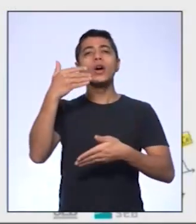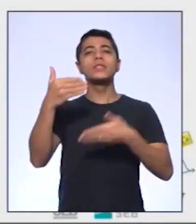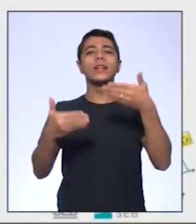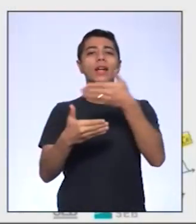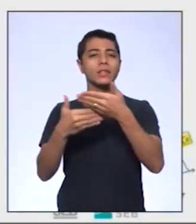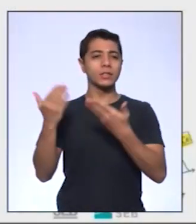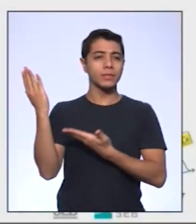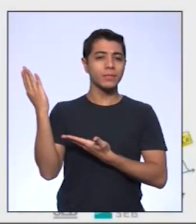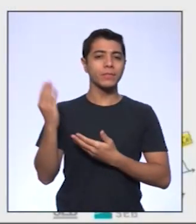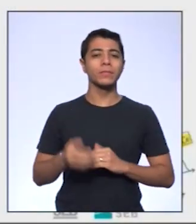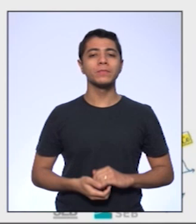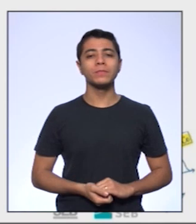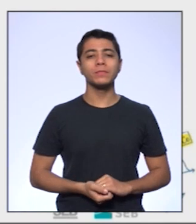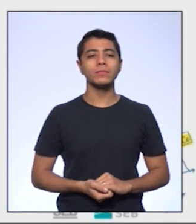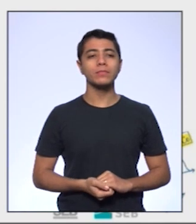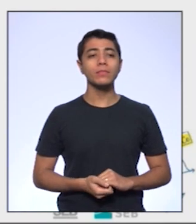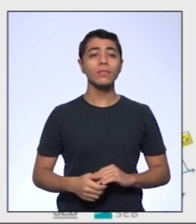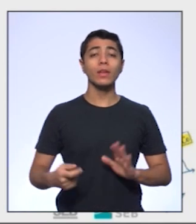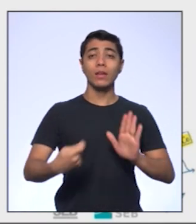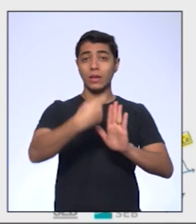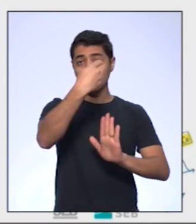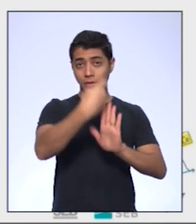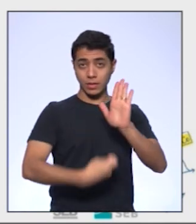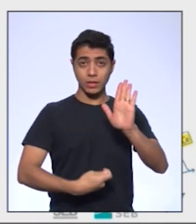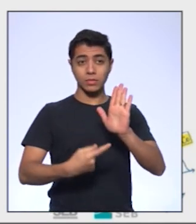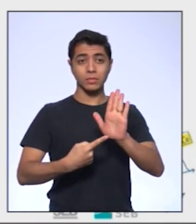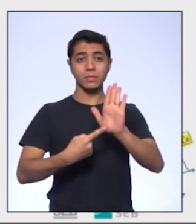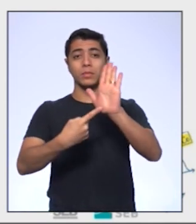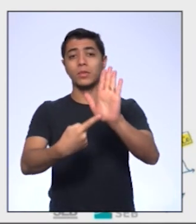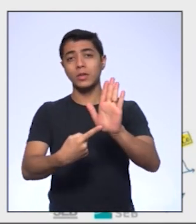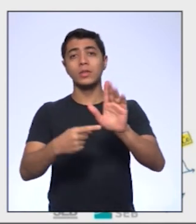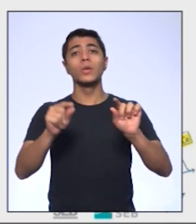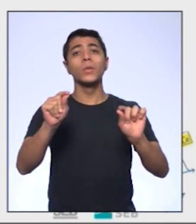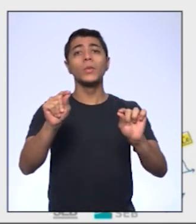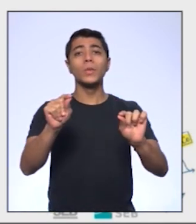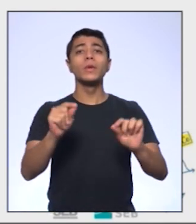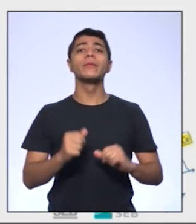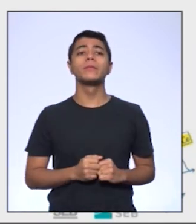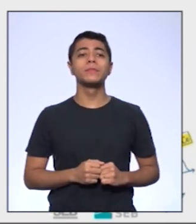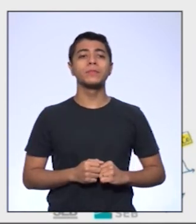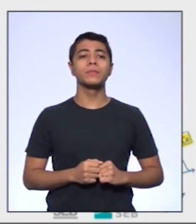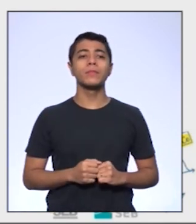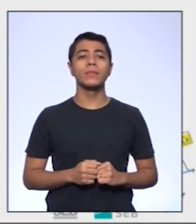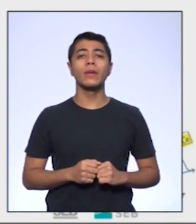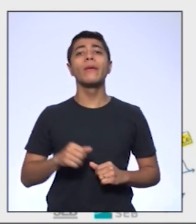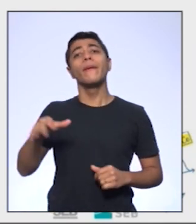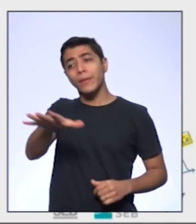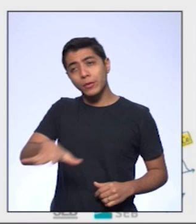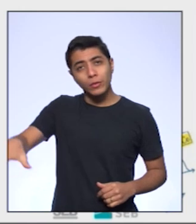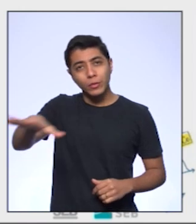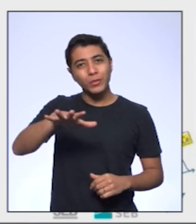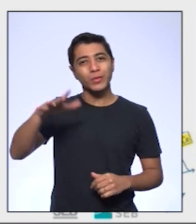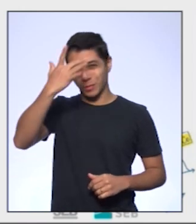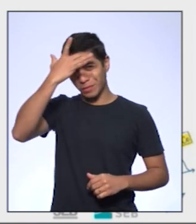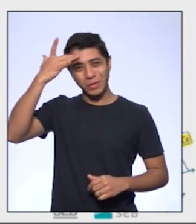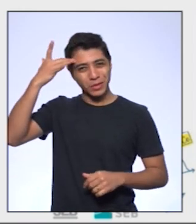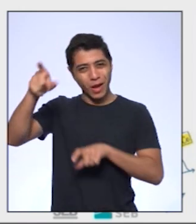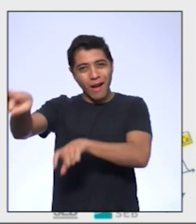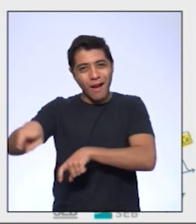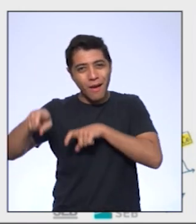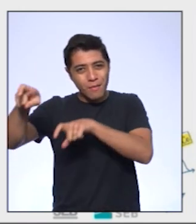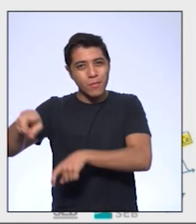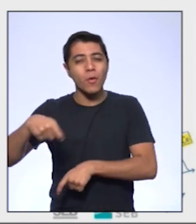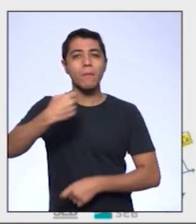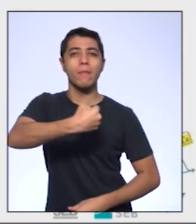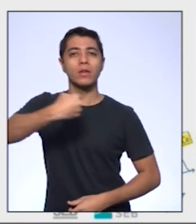Seguinte, o texto aponta para a relação entre aperfeiçoamento da atividade pastoril, beleza,